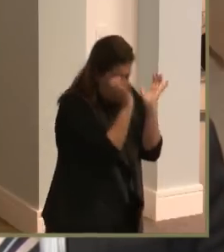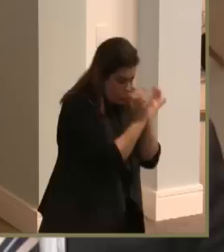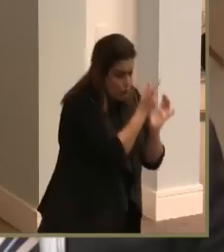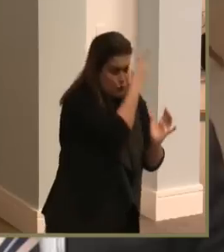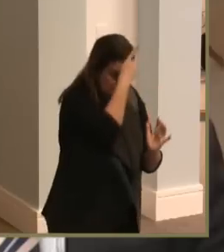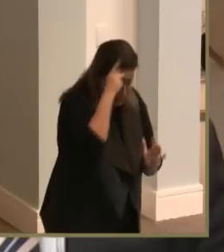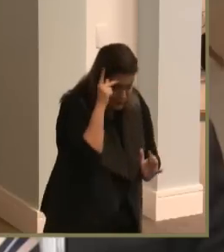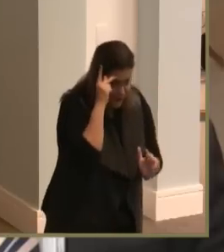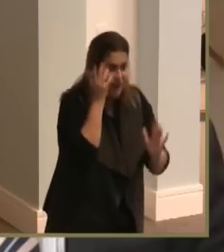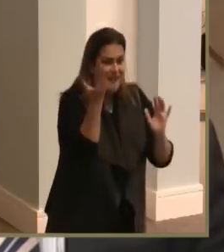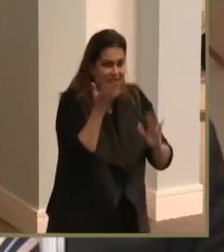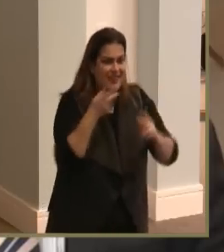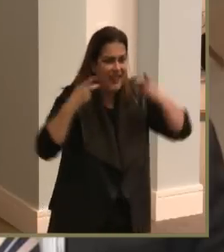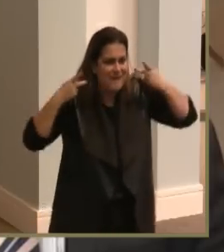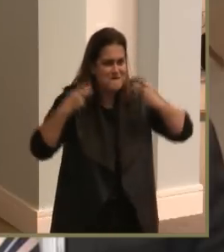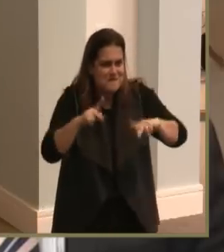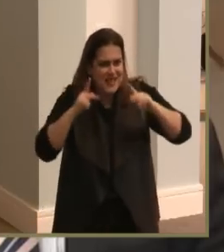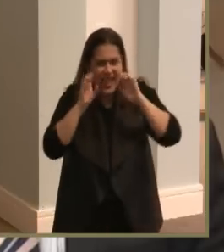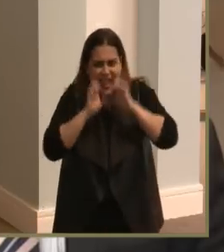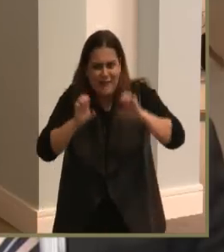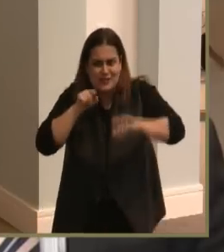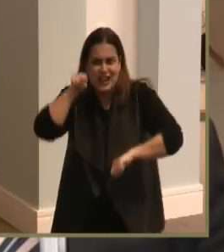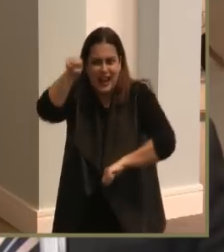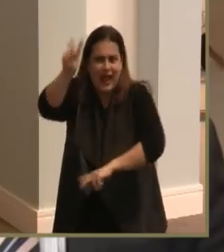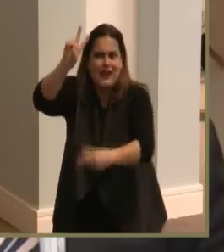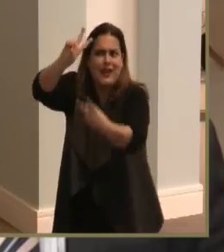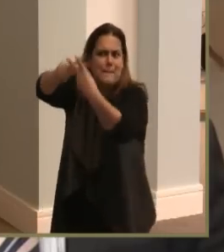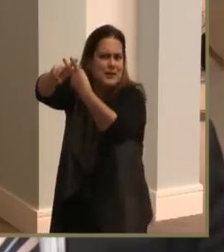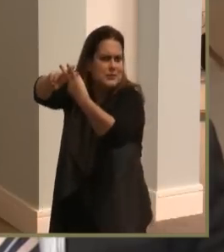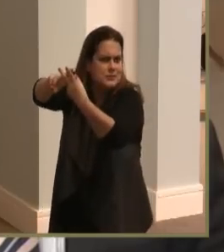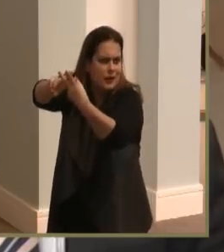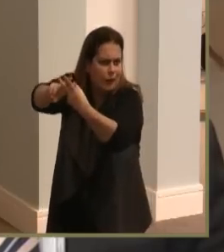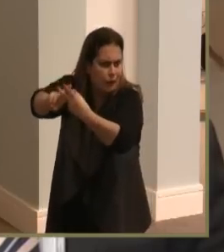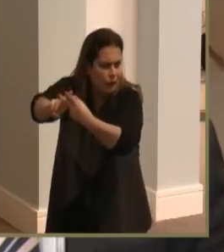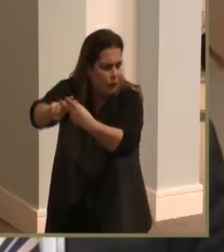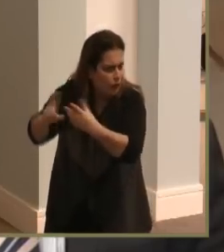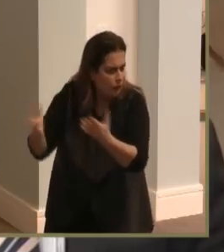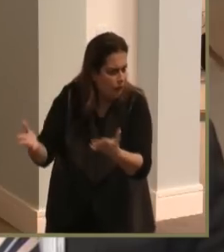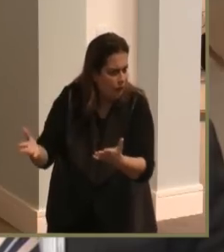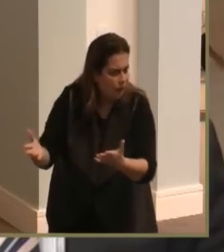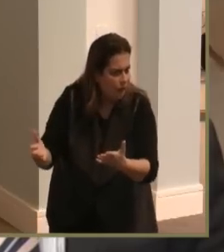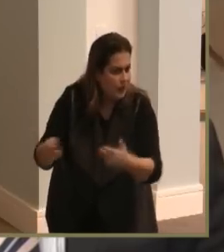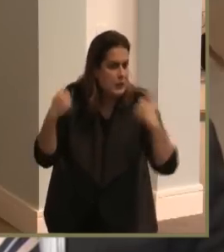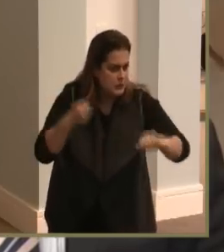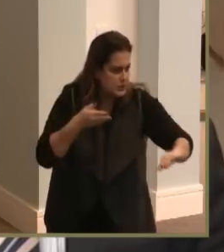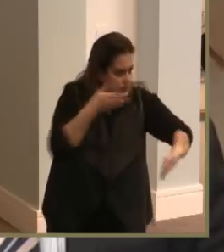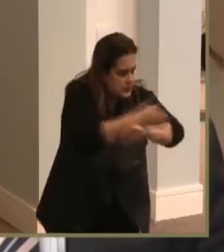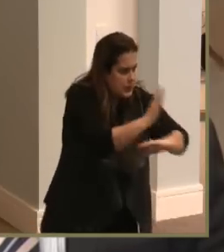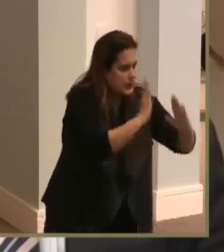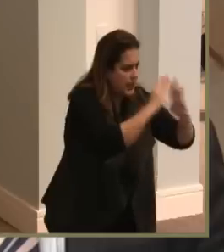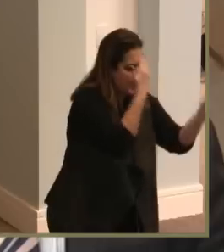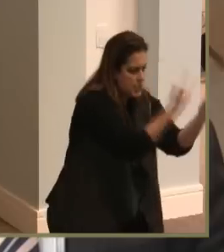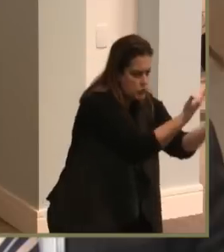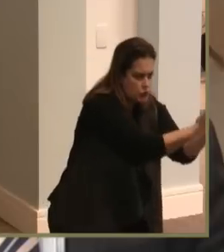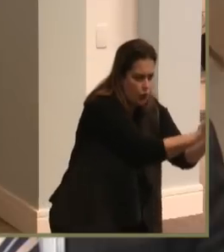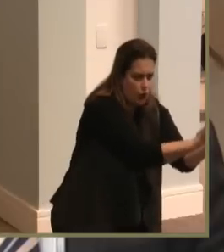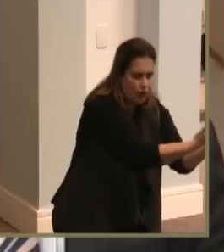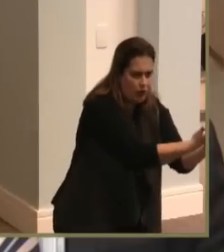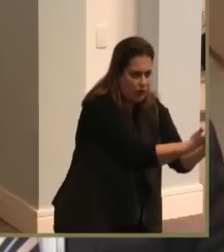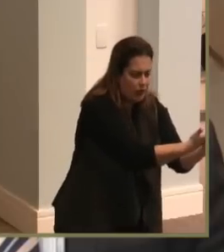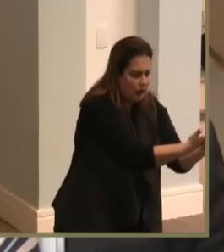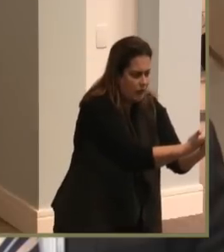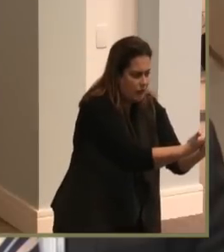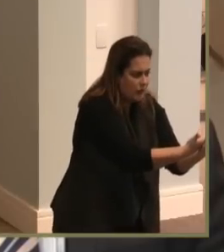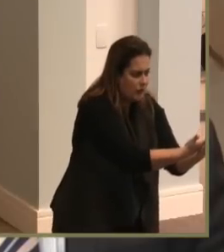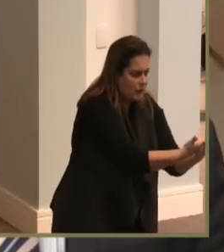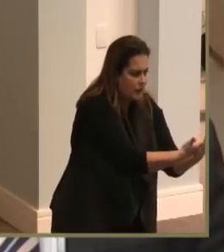no Ministério da Capelania Prisional. Precisamos adentrar nas escolas, orfanatos. Há muitos funcionários